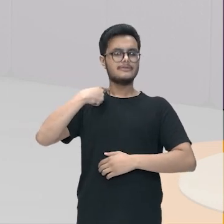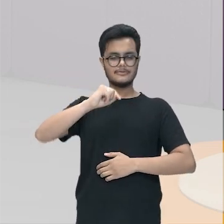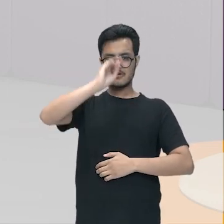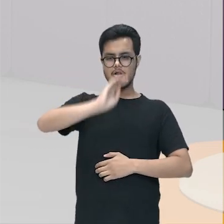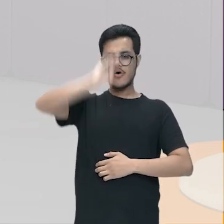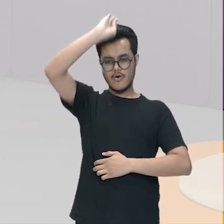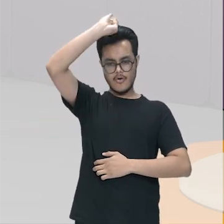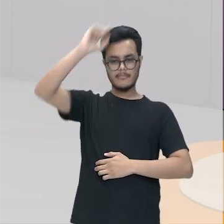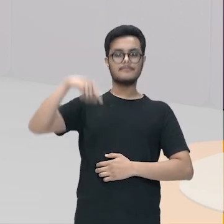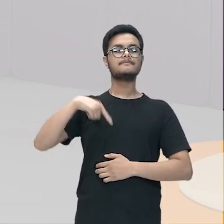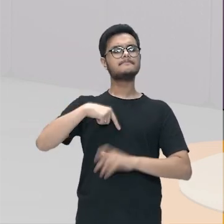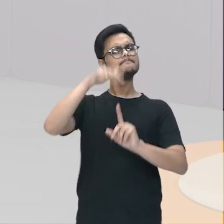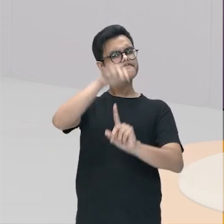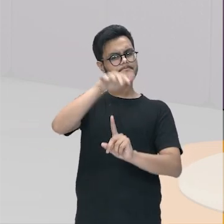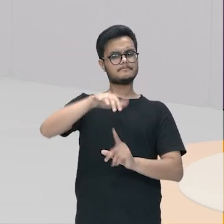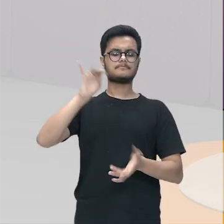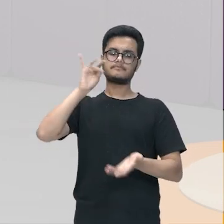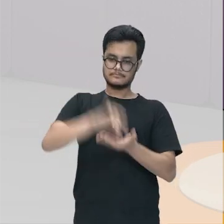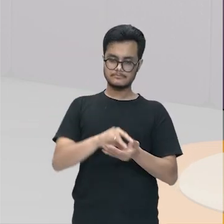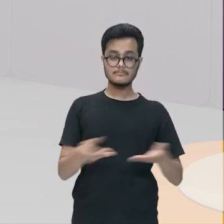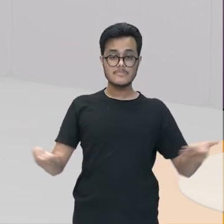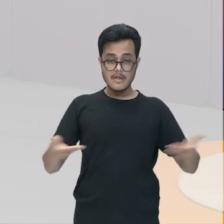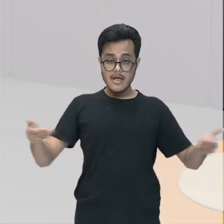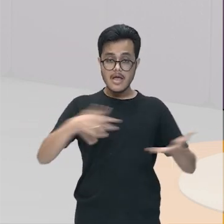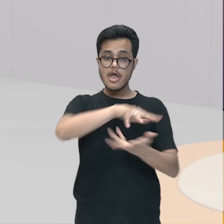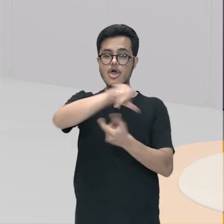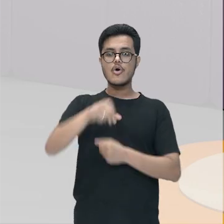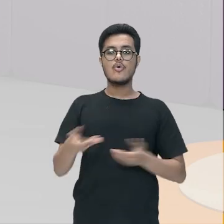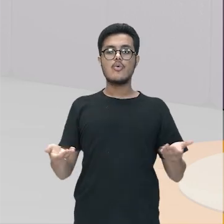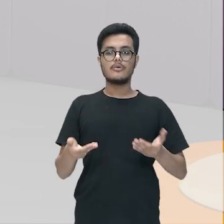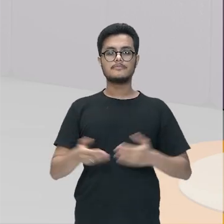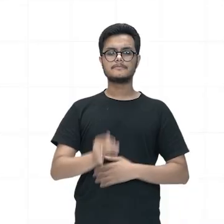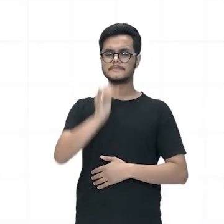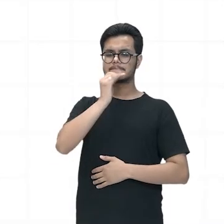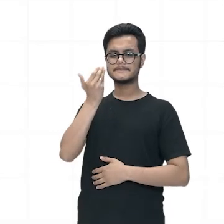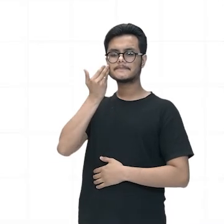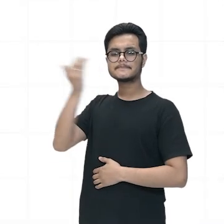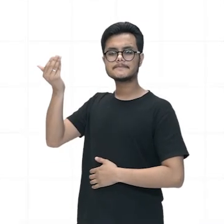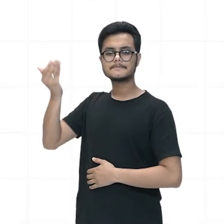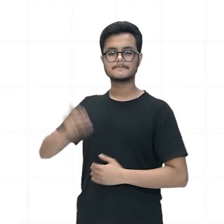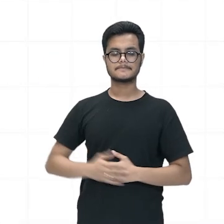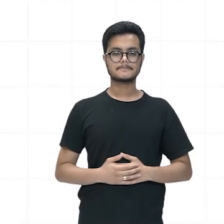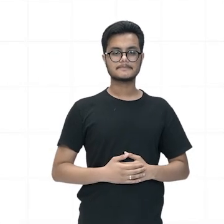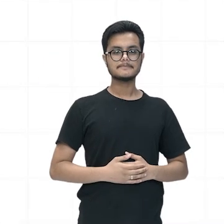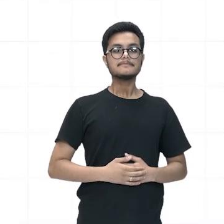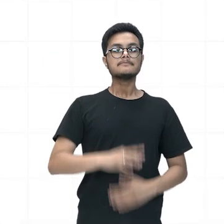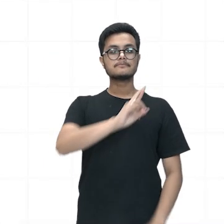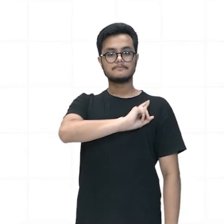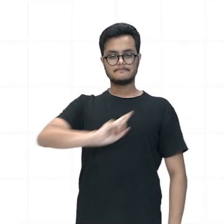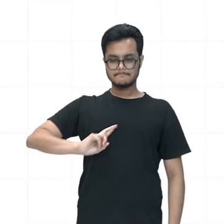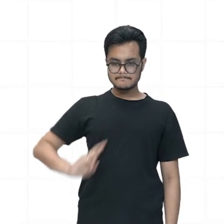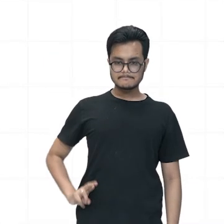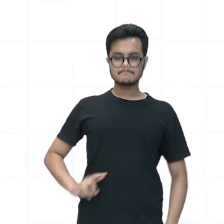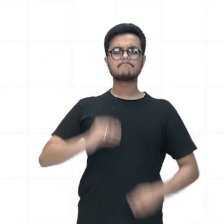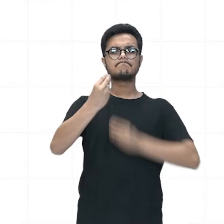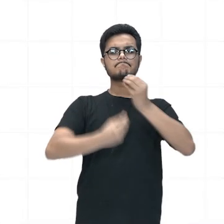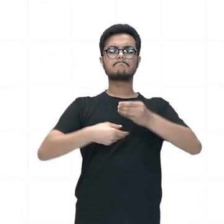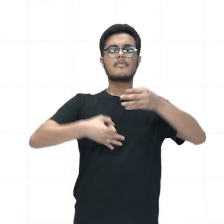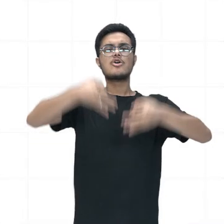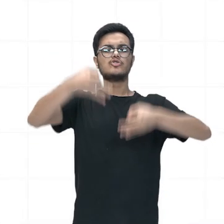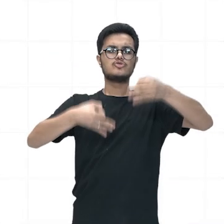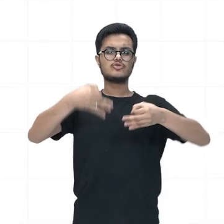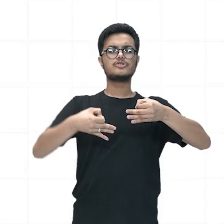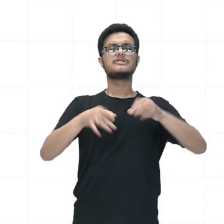também que existiu. Forte influência também que ainda existe na nossa atualidade. Olha só, acompanha ali comigo. A República e seu